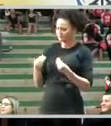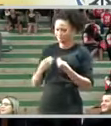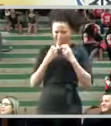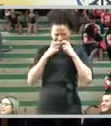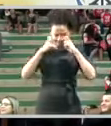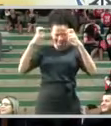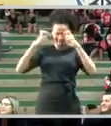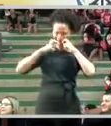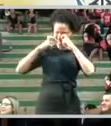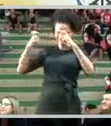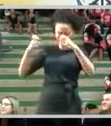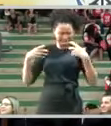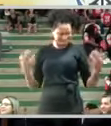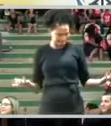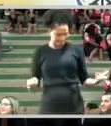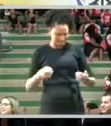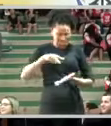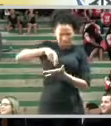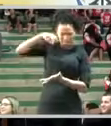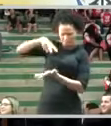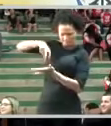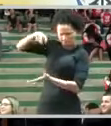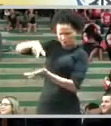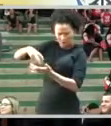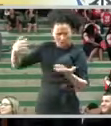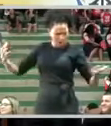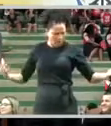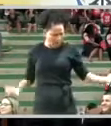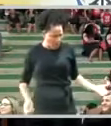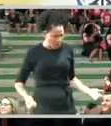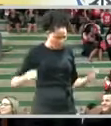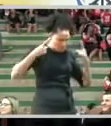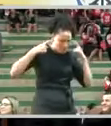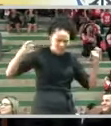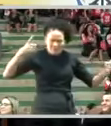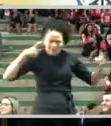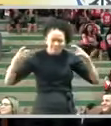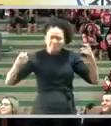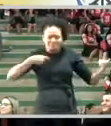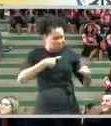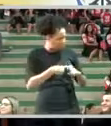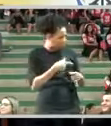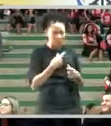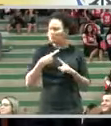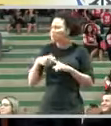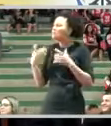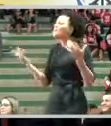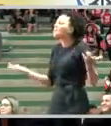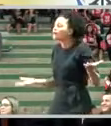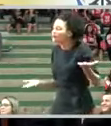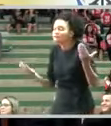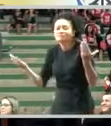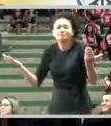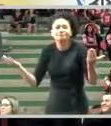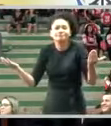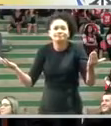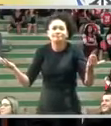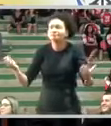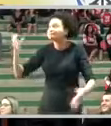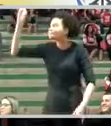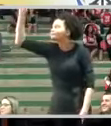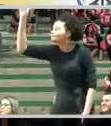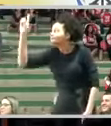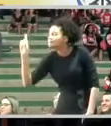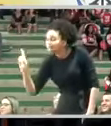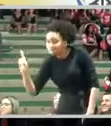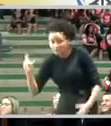grito? Precisa tanto pulo, precisa tanta barulheira, porque aí eu digo, gente, se na presença de Deus